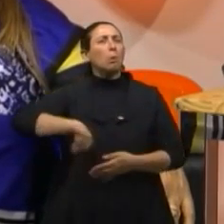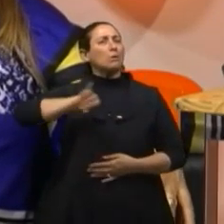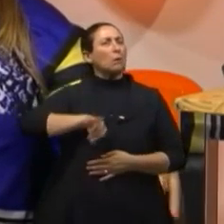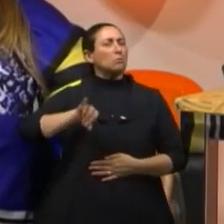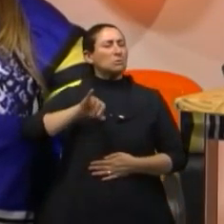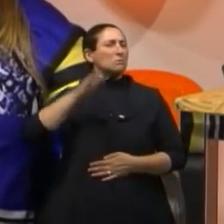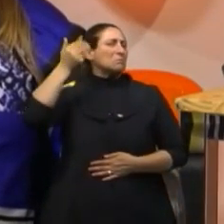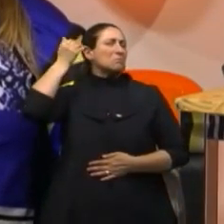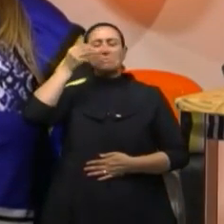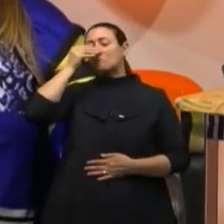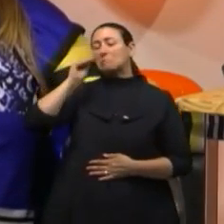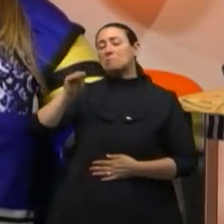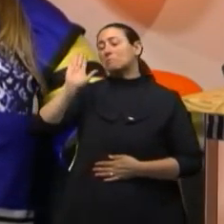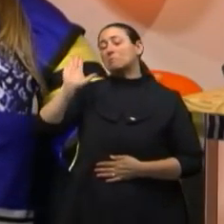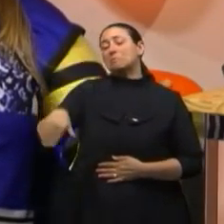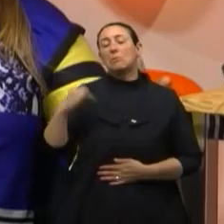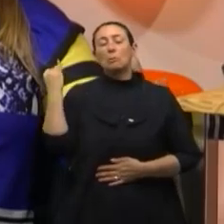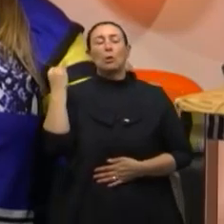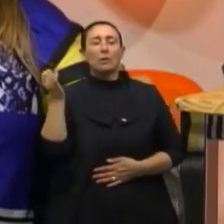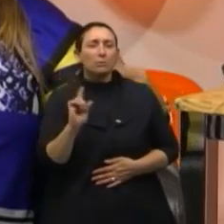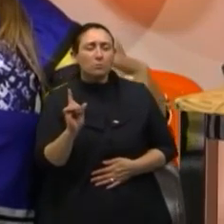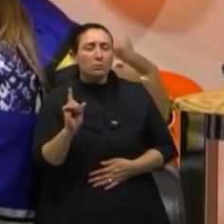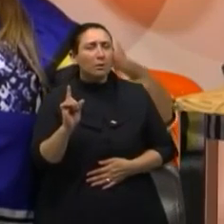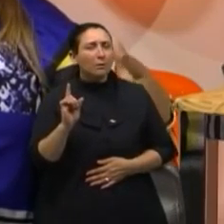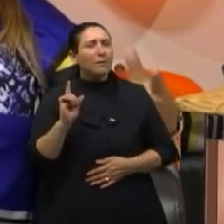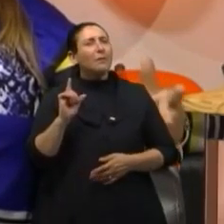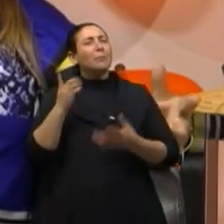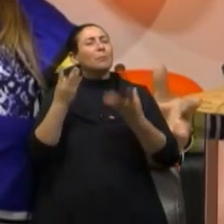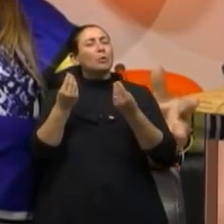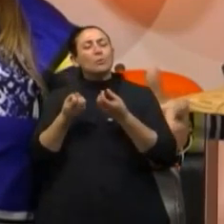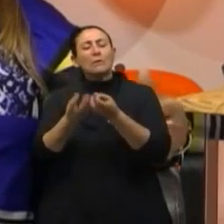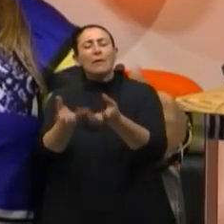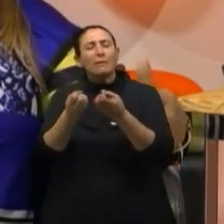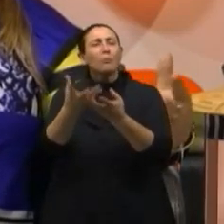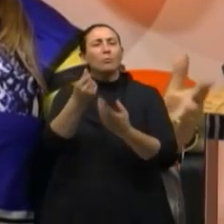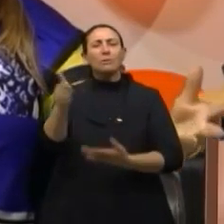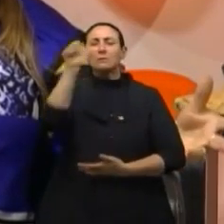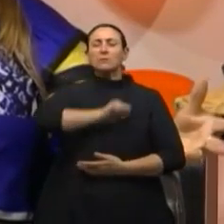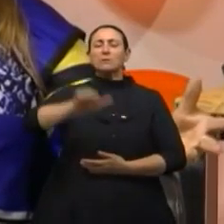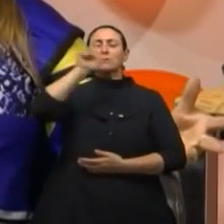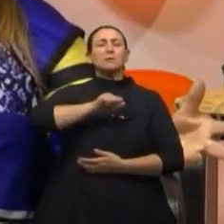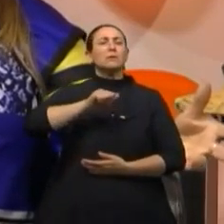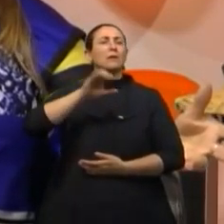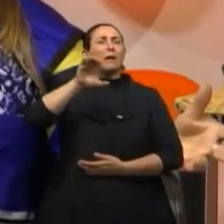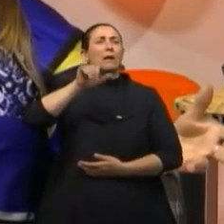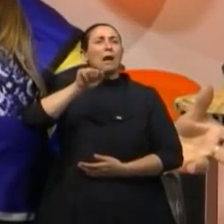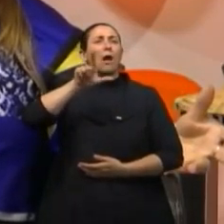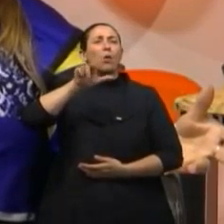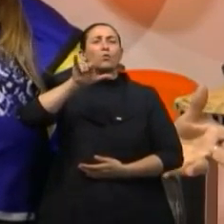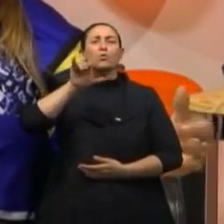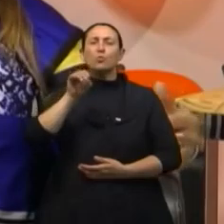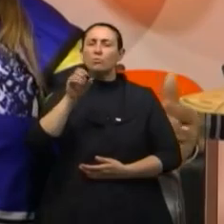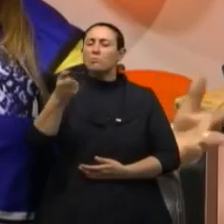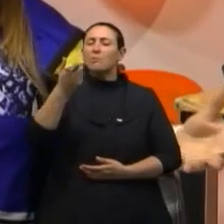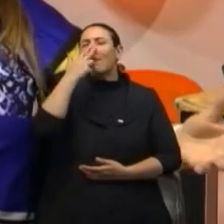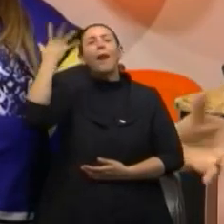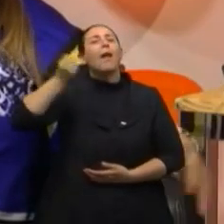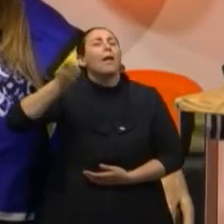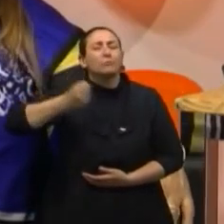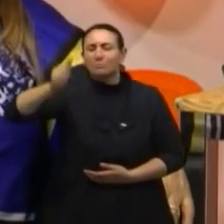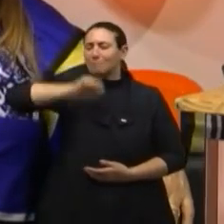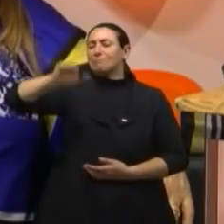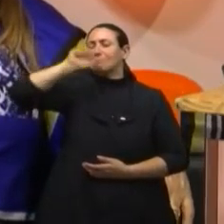então agora eh não adiantava por exemplo dava muito cálcio para as crianças mas não adianta cálcio se não tiver a vitamina D ele não